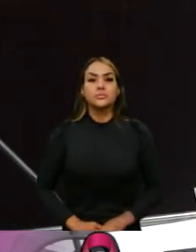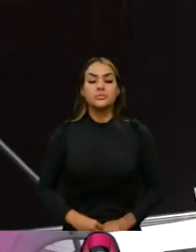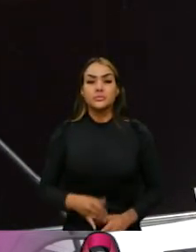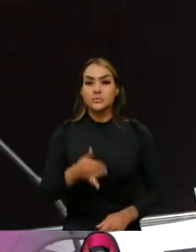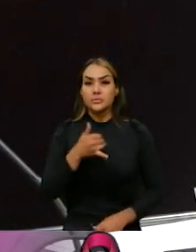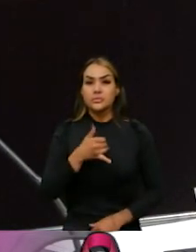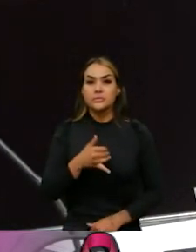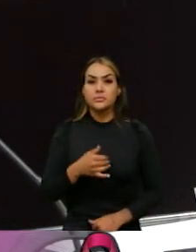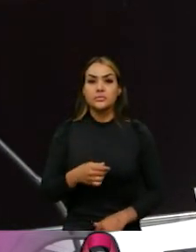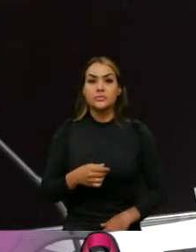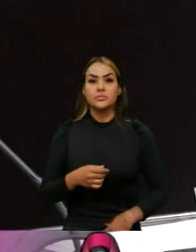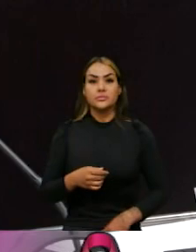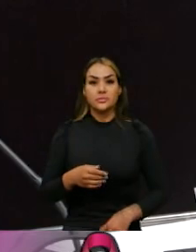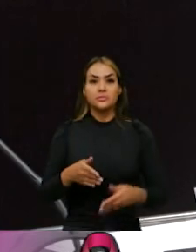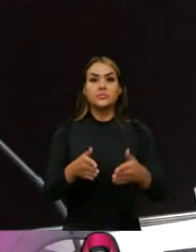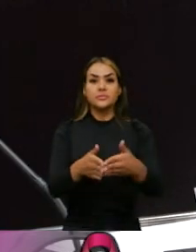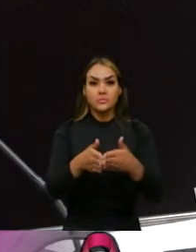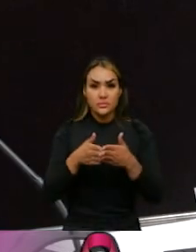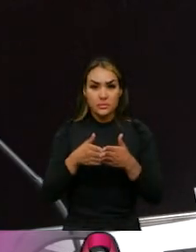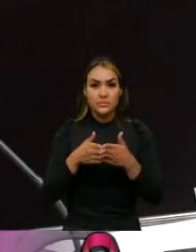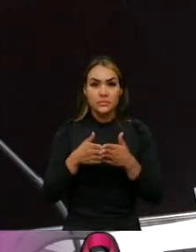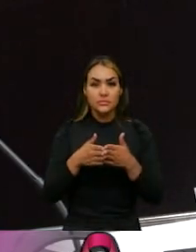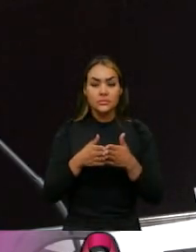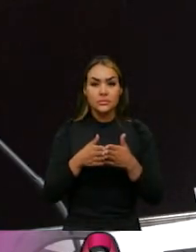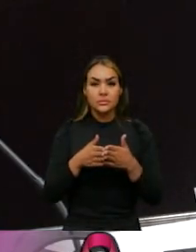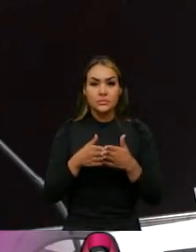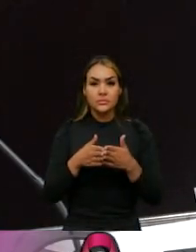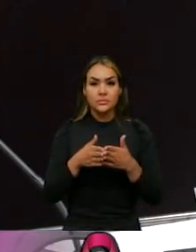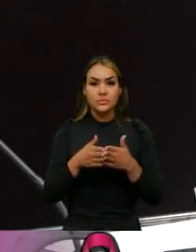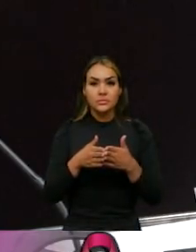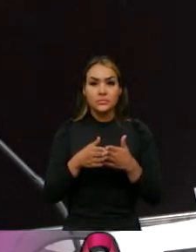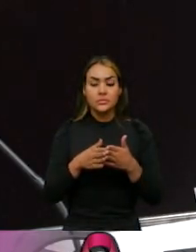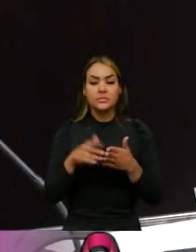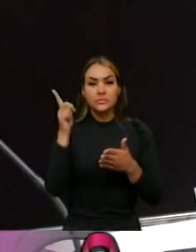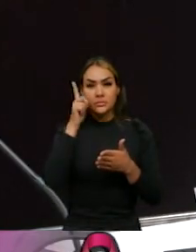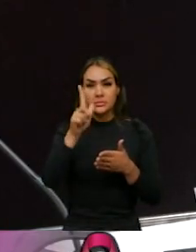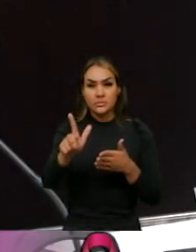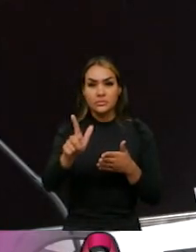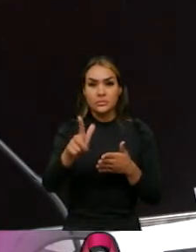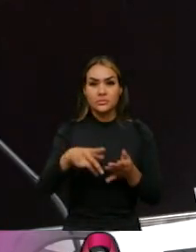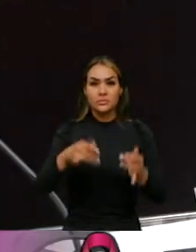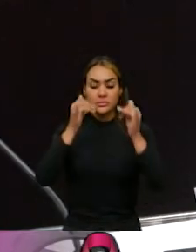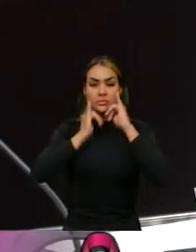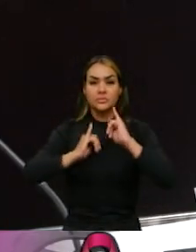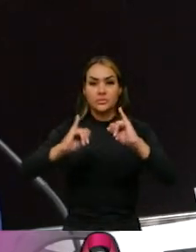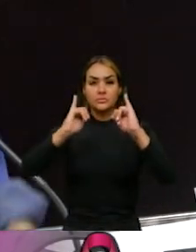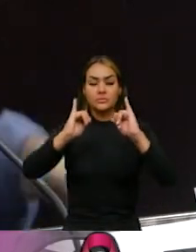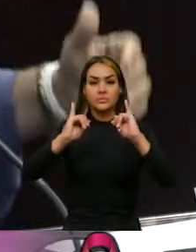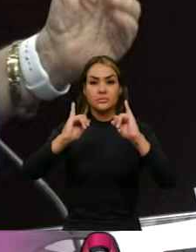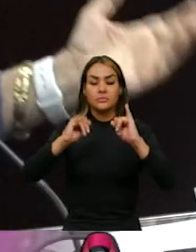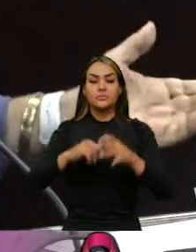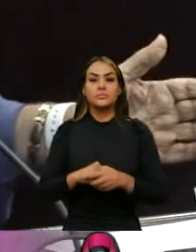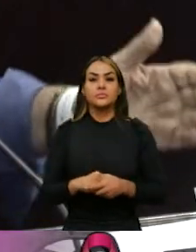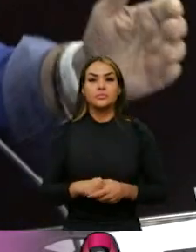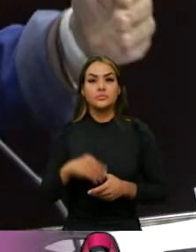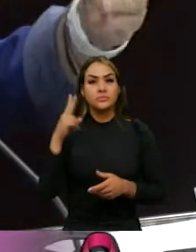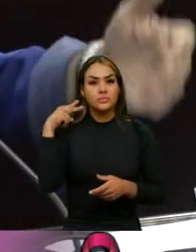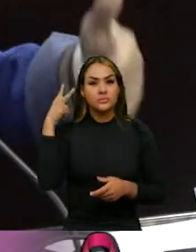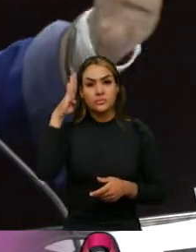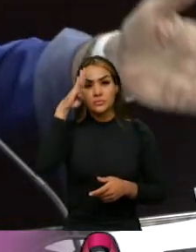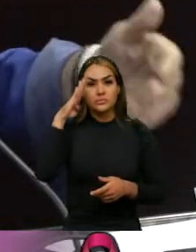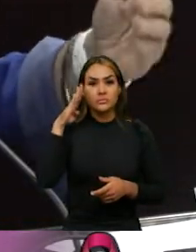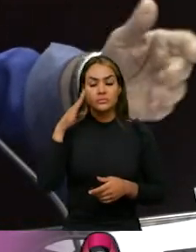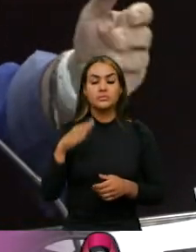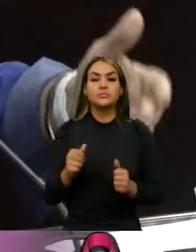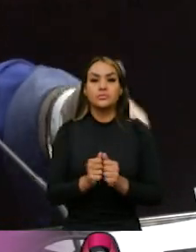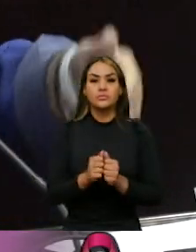ele reivindica... E ele pediu isso daí e nos informou logo cedo. O vereador Boato estava comigo, o